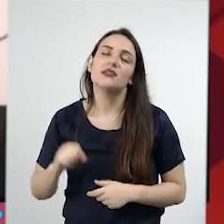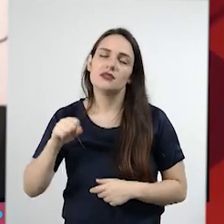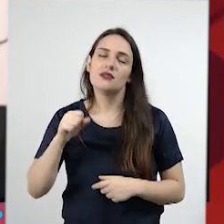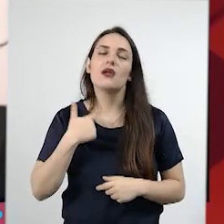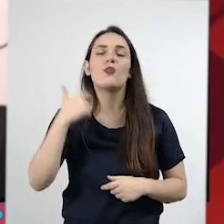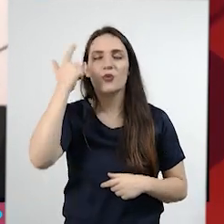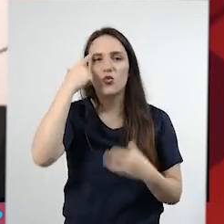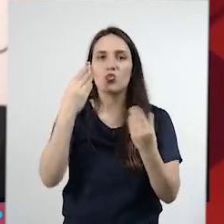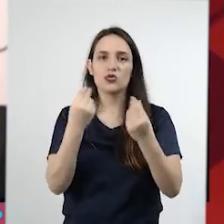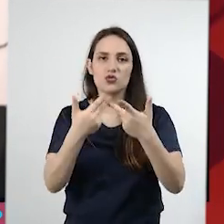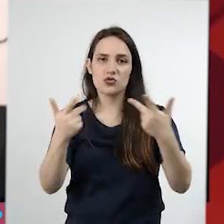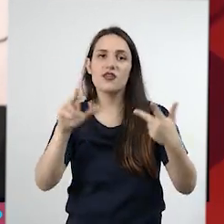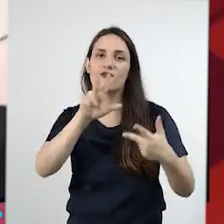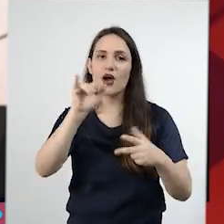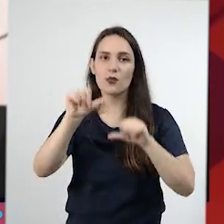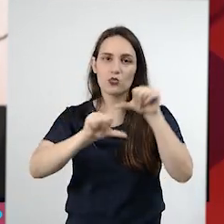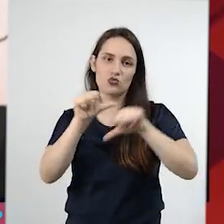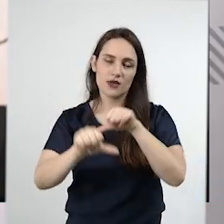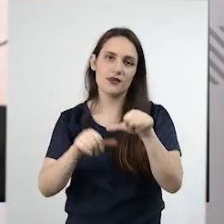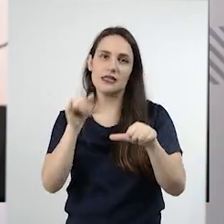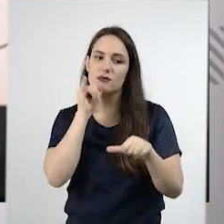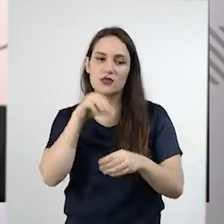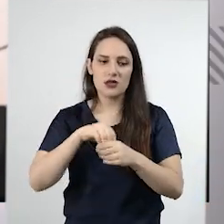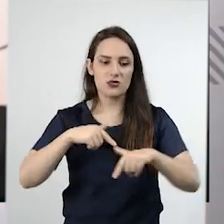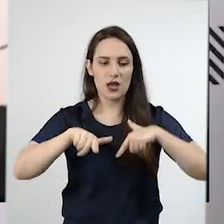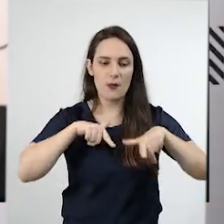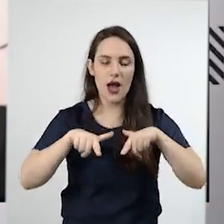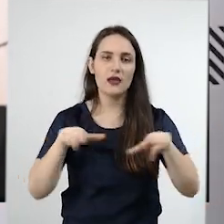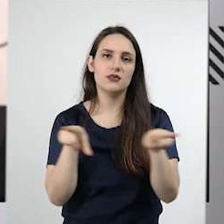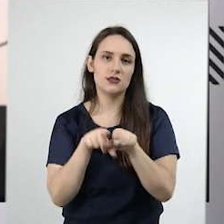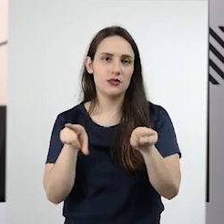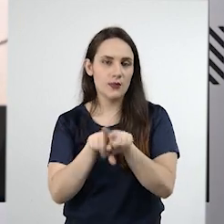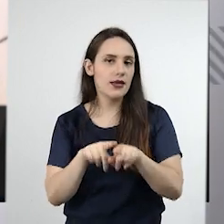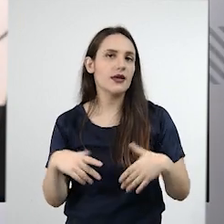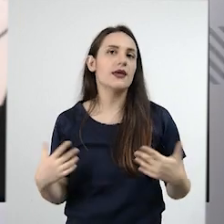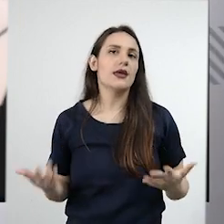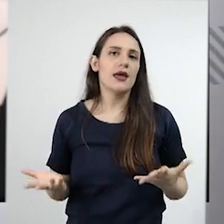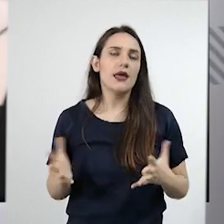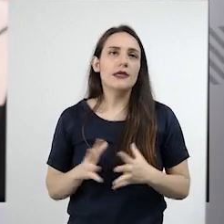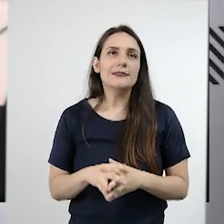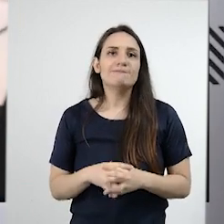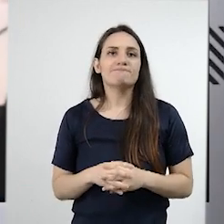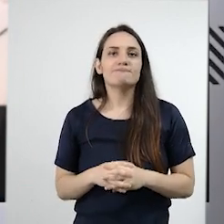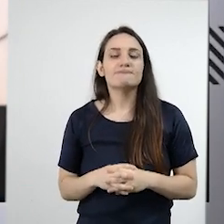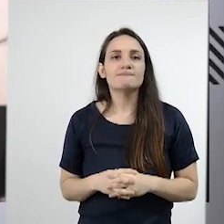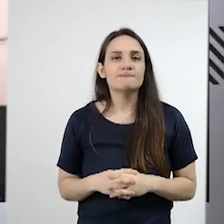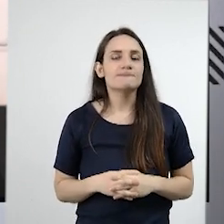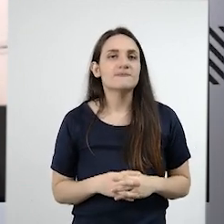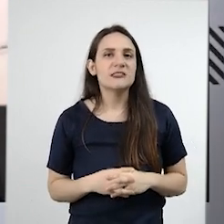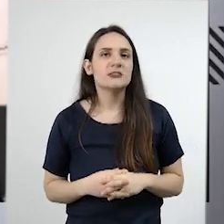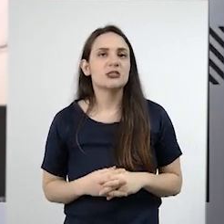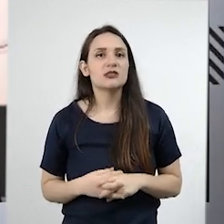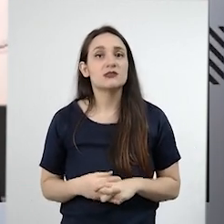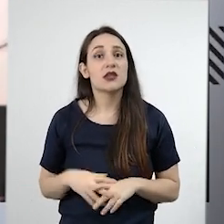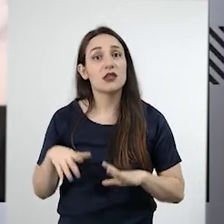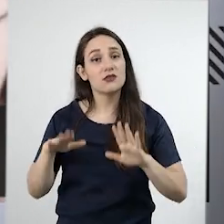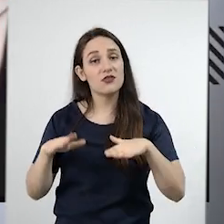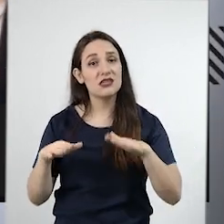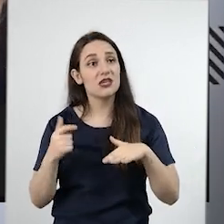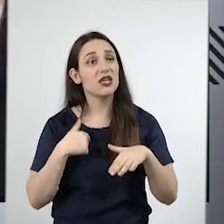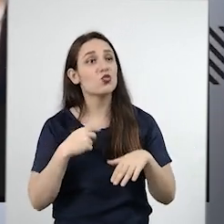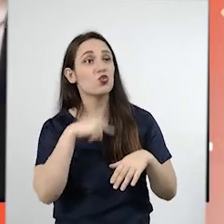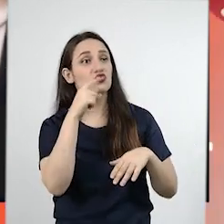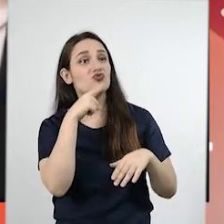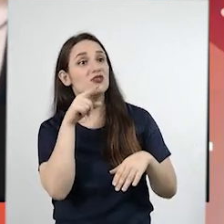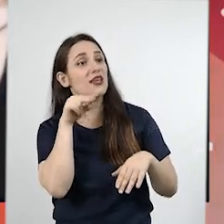em relação ao trabalho, como em relação, por exemplo, às situações das quais eu não podia estar presencialmente. Mas